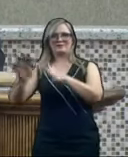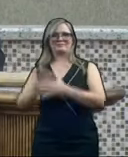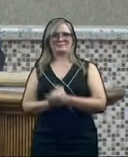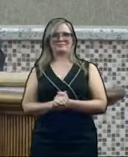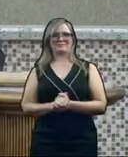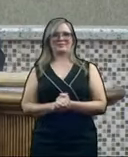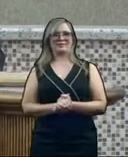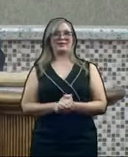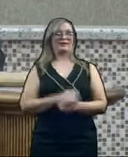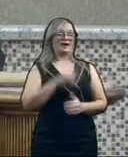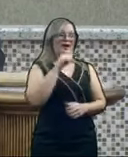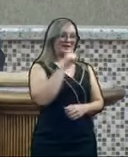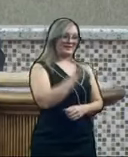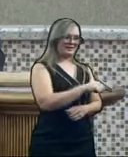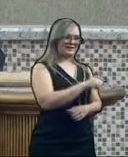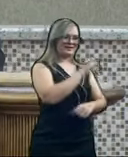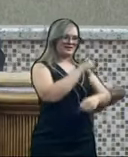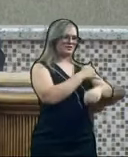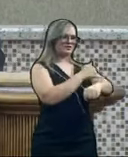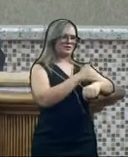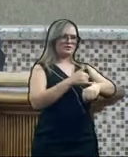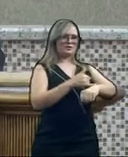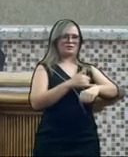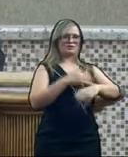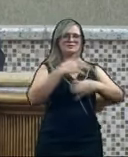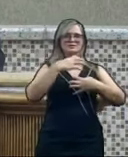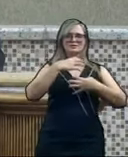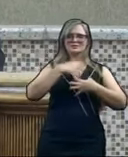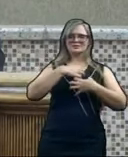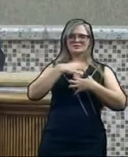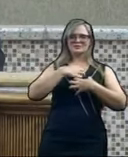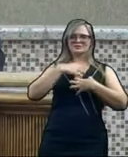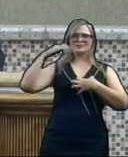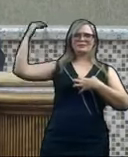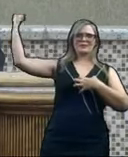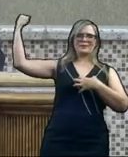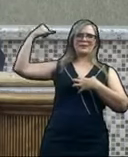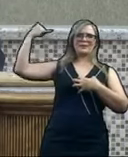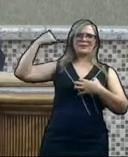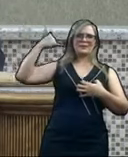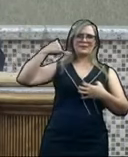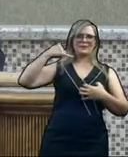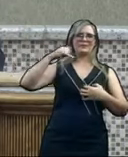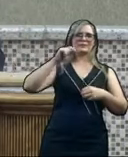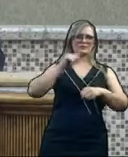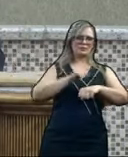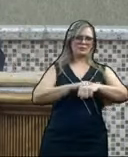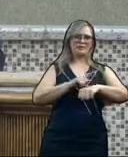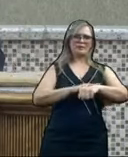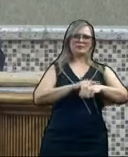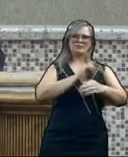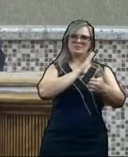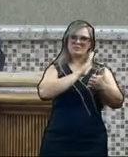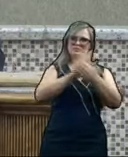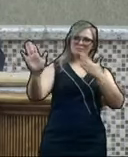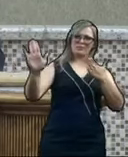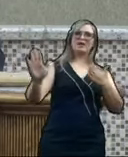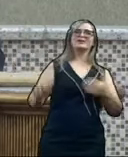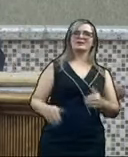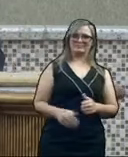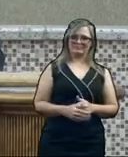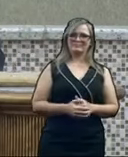Jacó a hora de voltar é hora de regras ar Oi e aí todo